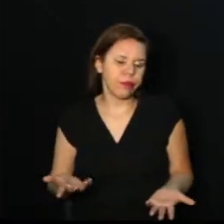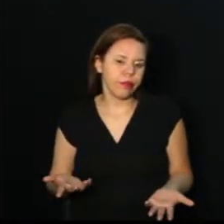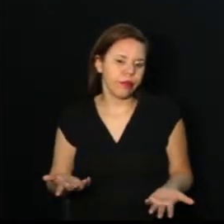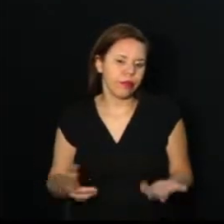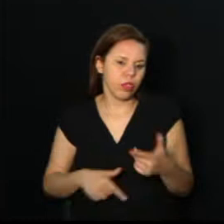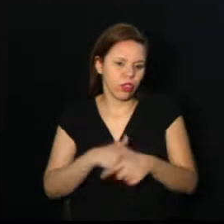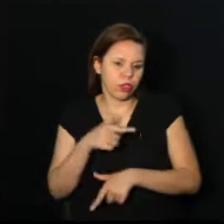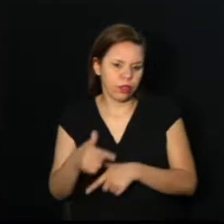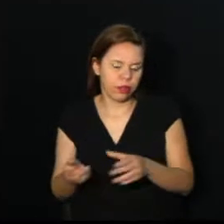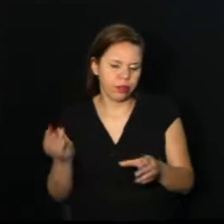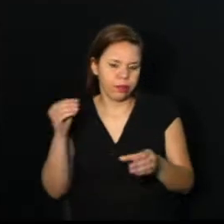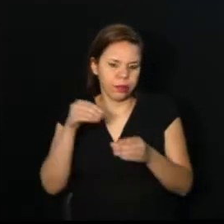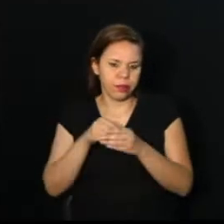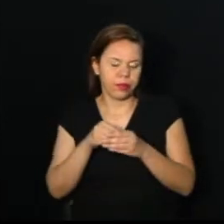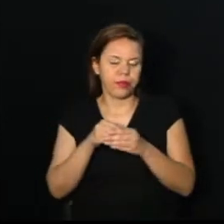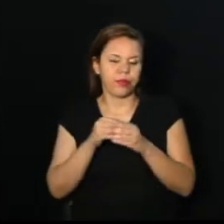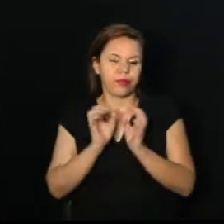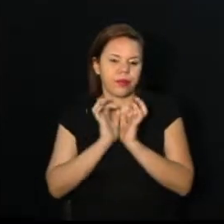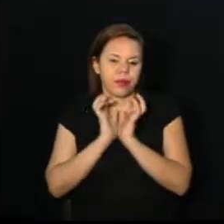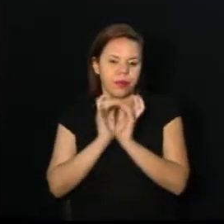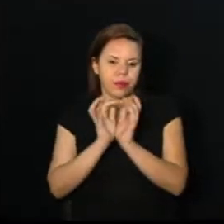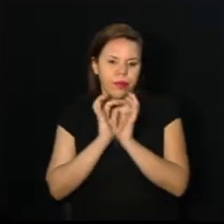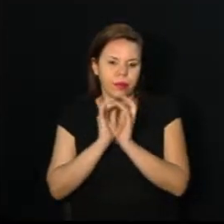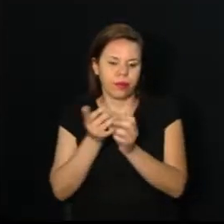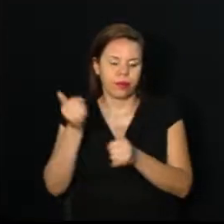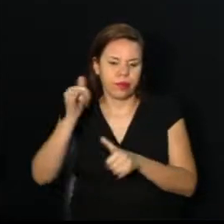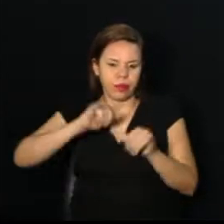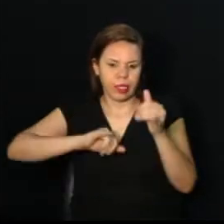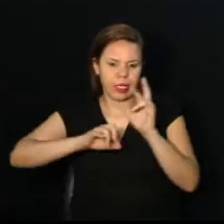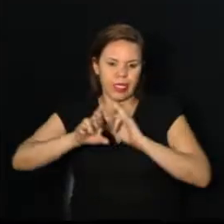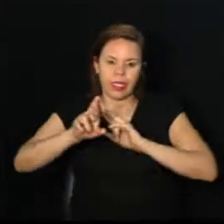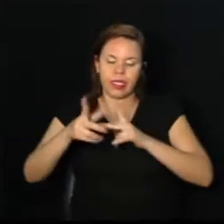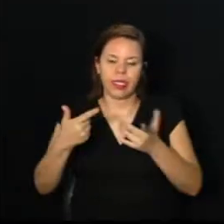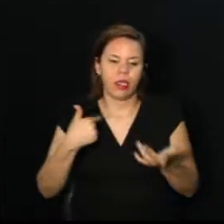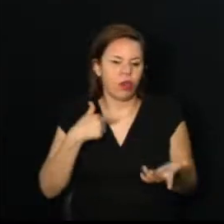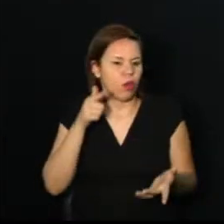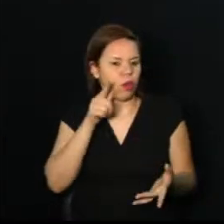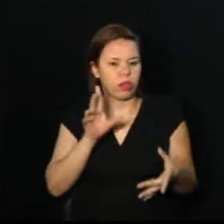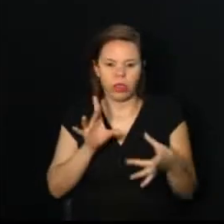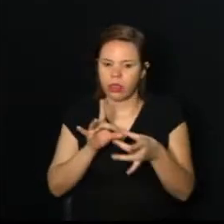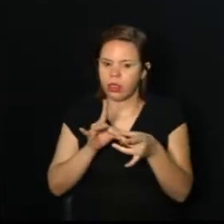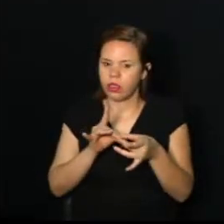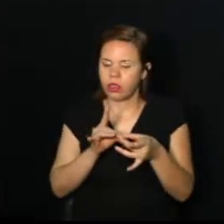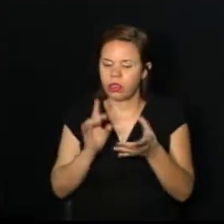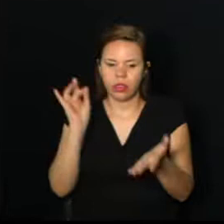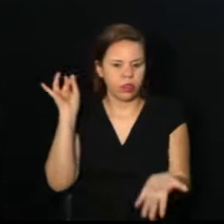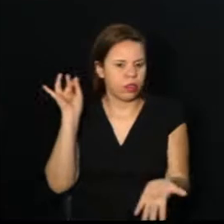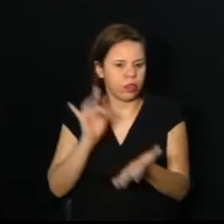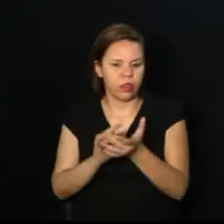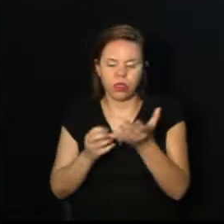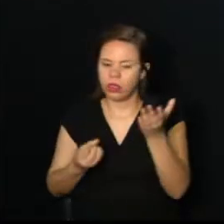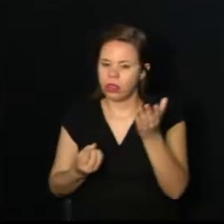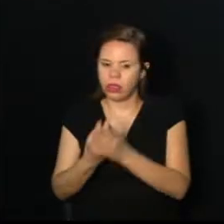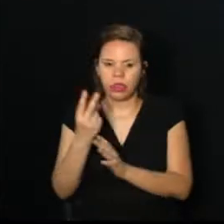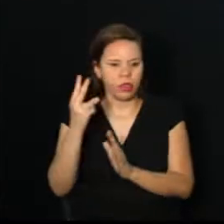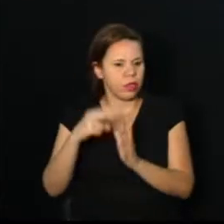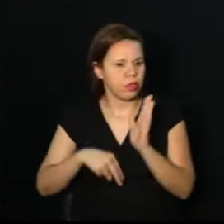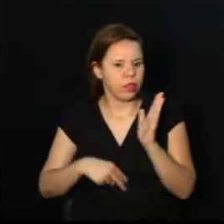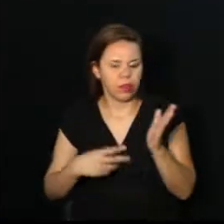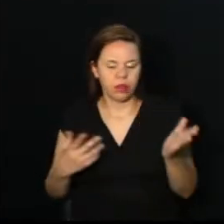atividade neuroquímica diferente, e daí eu não consigo realizar a leitura.